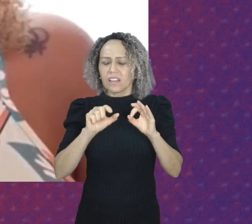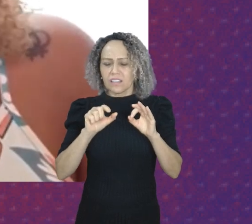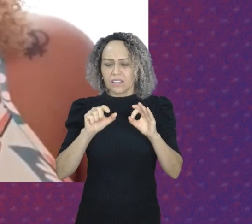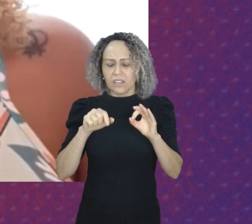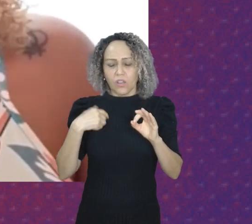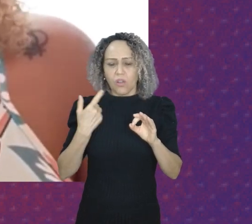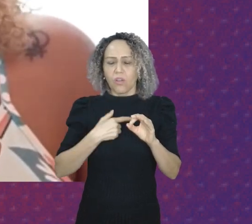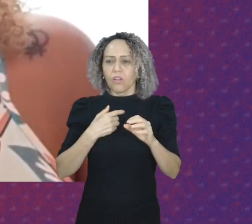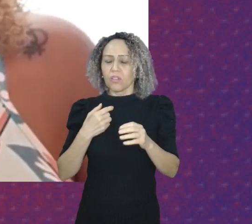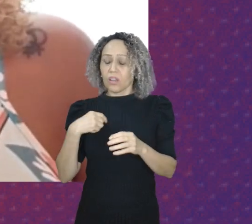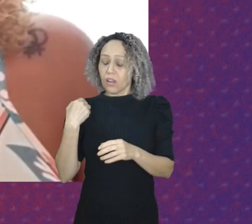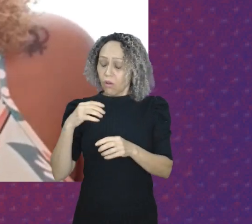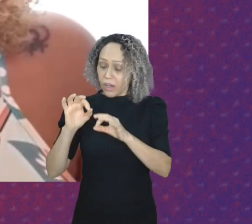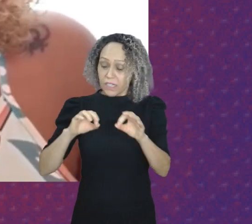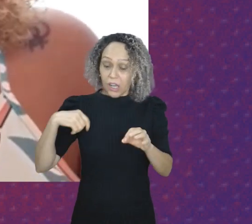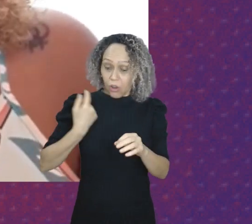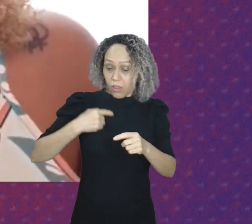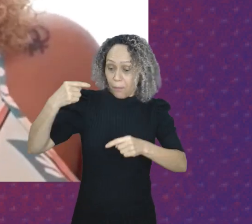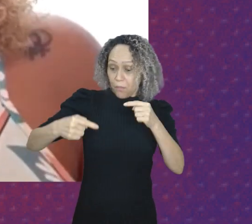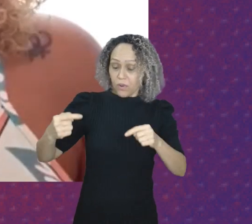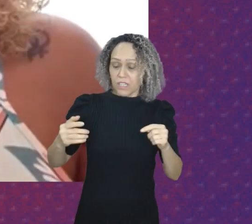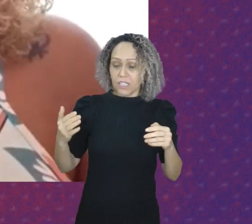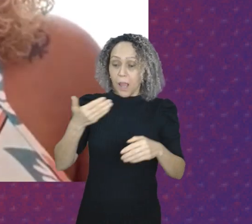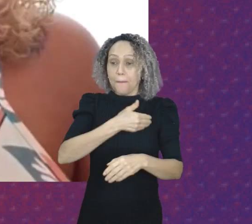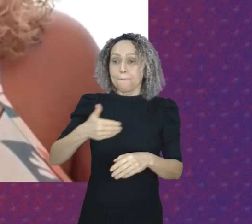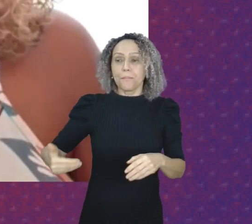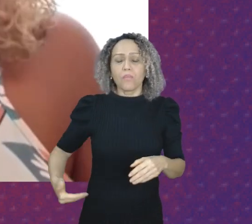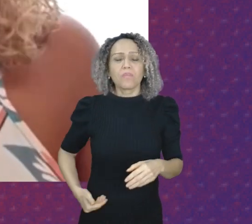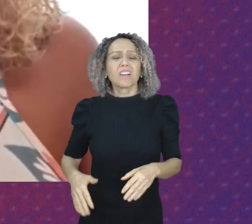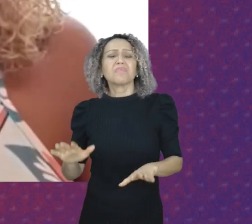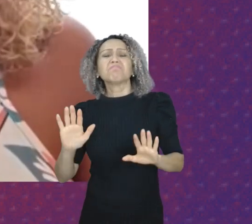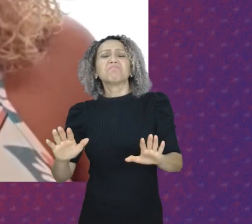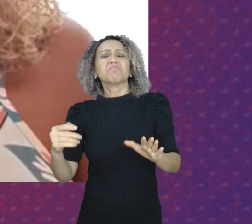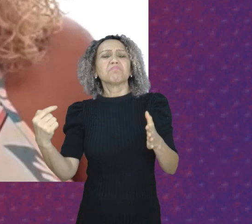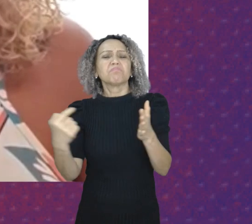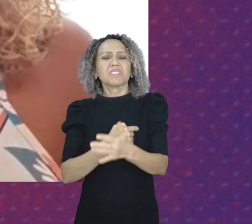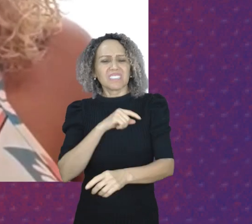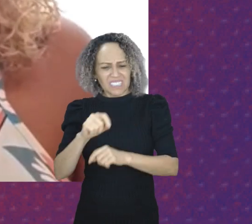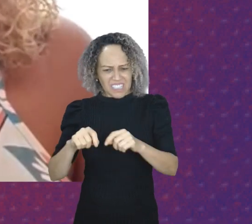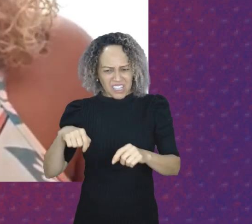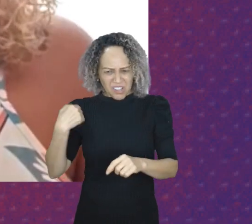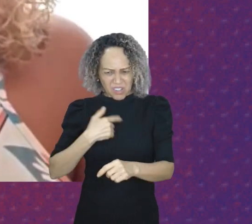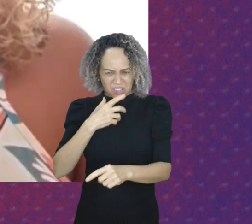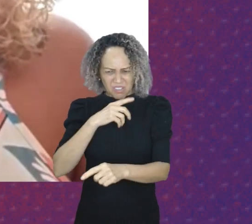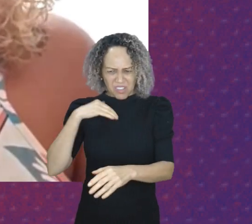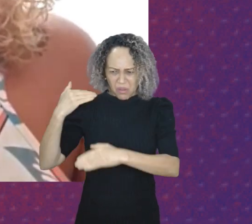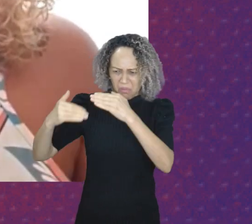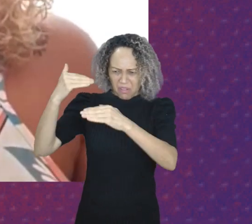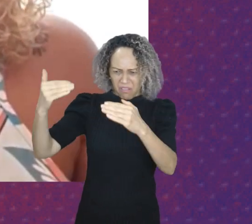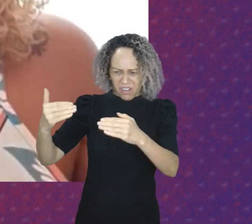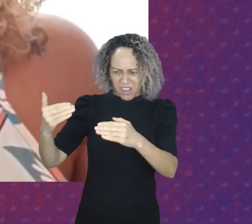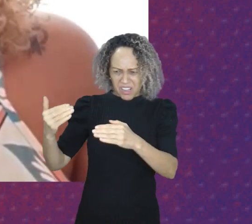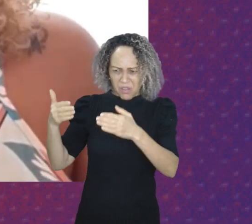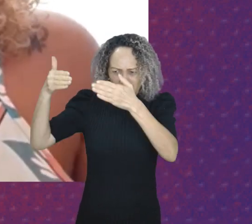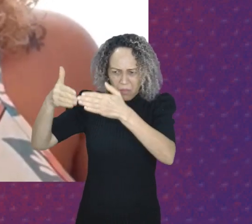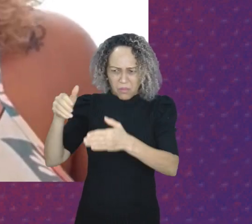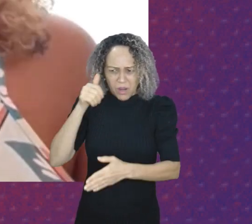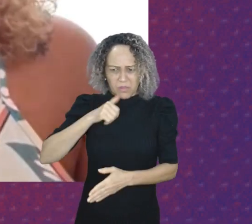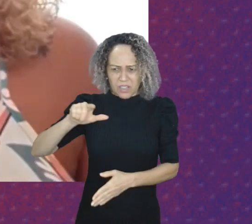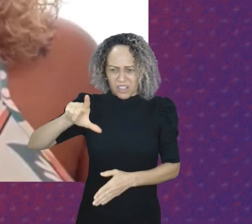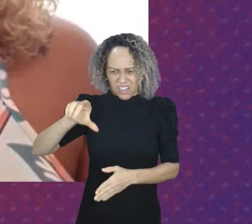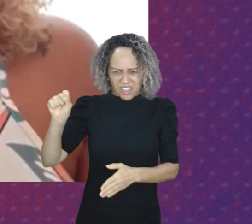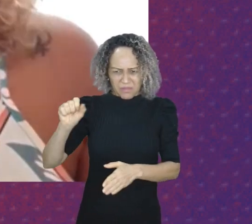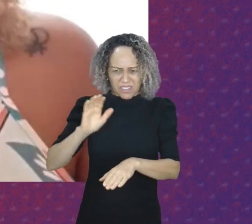nossas políticas públicas. E aí você pode me perguntar, a gente teve avanços para as mulheres lésbicas